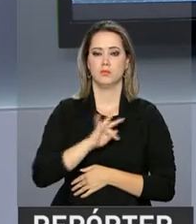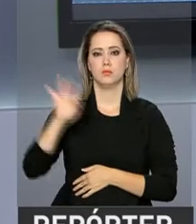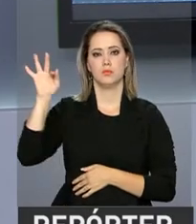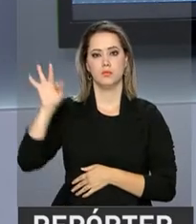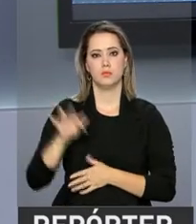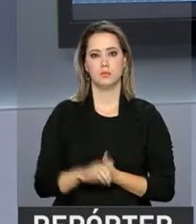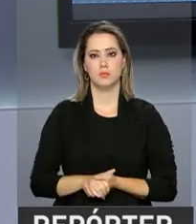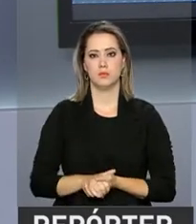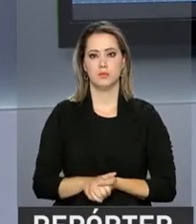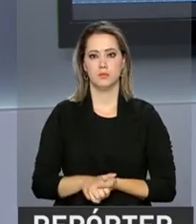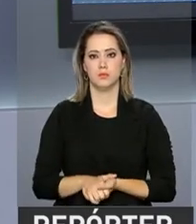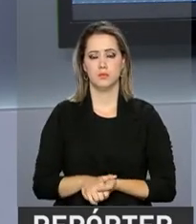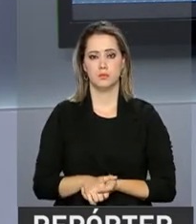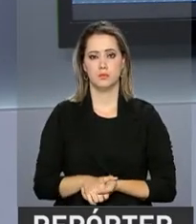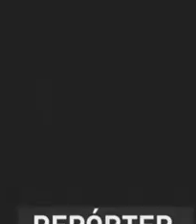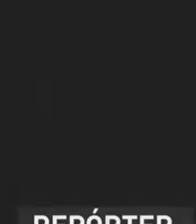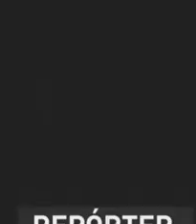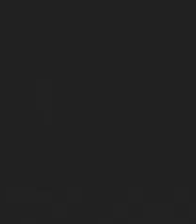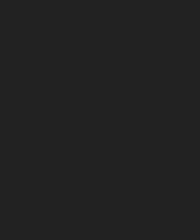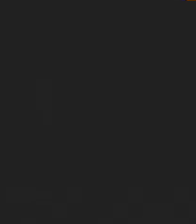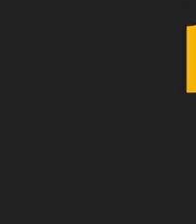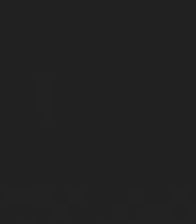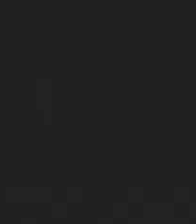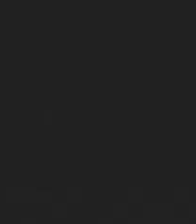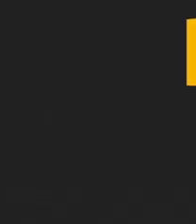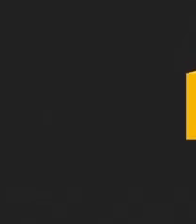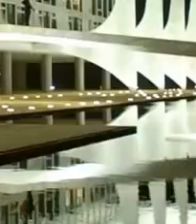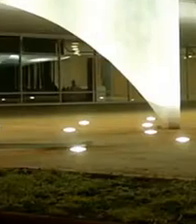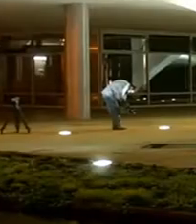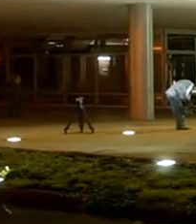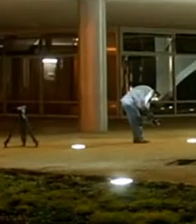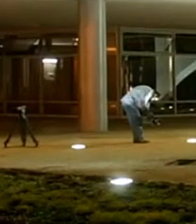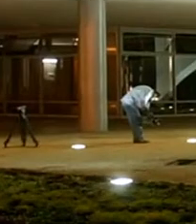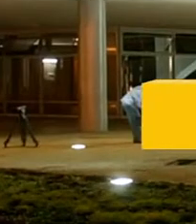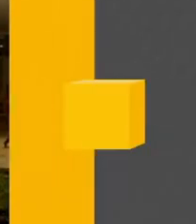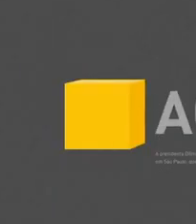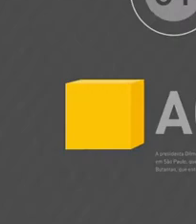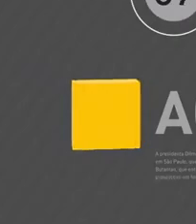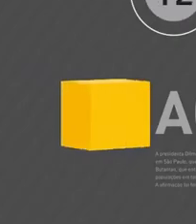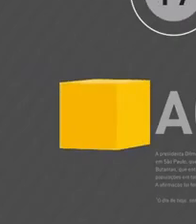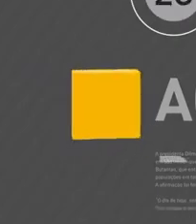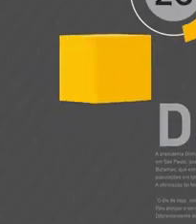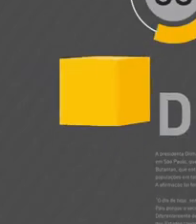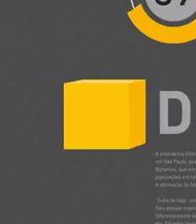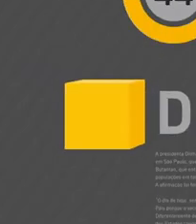a TV do Governo Federal.